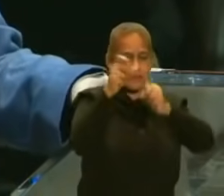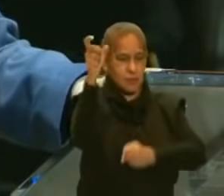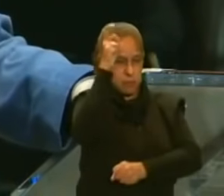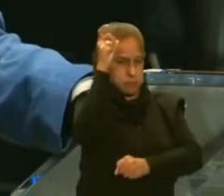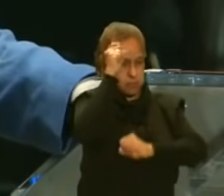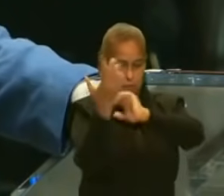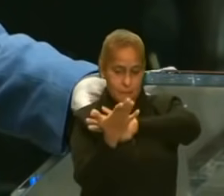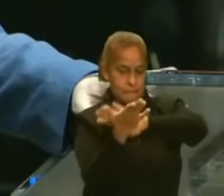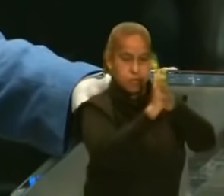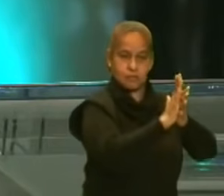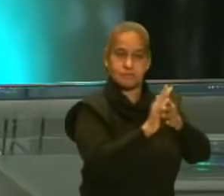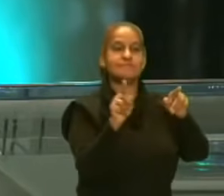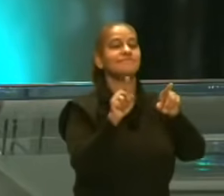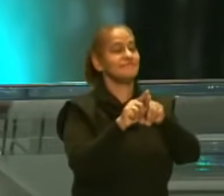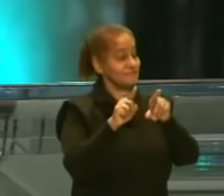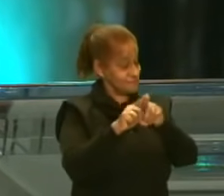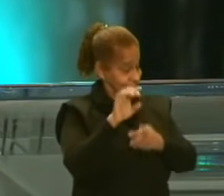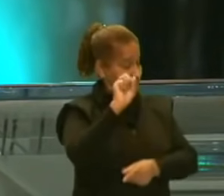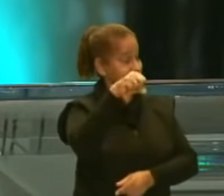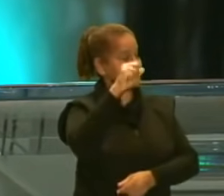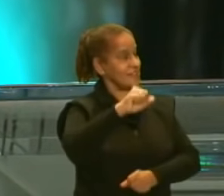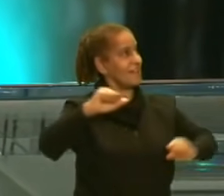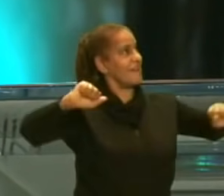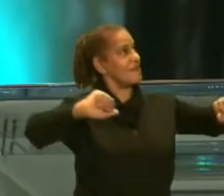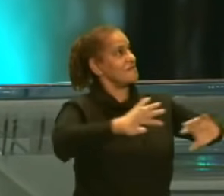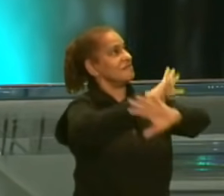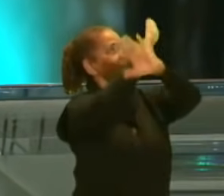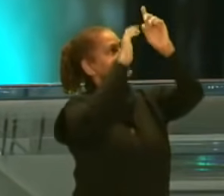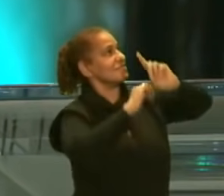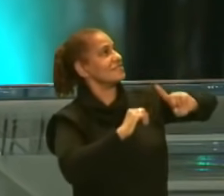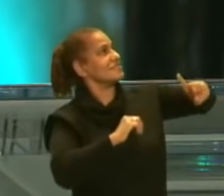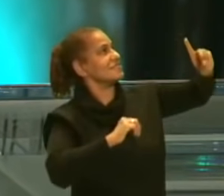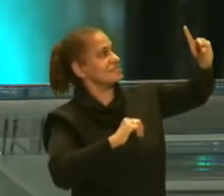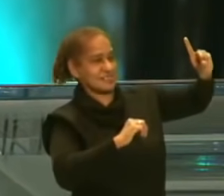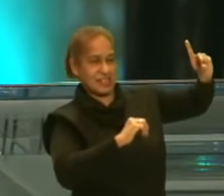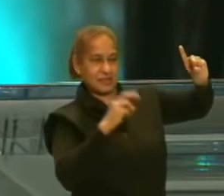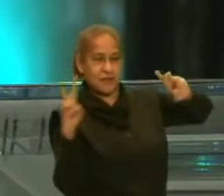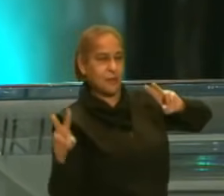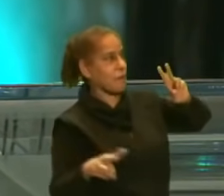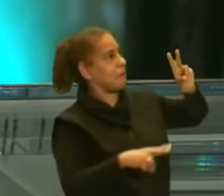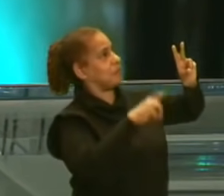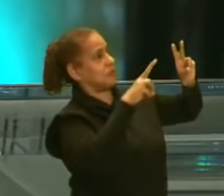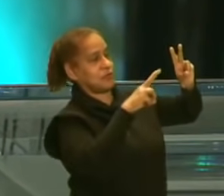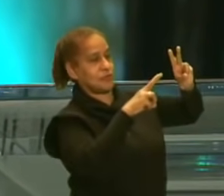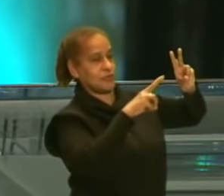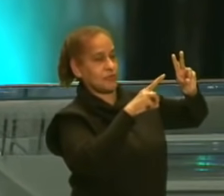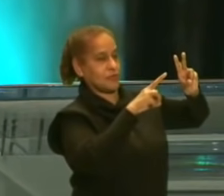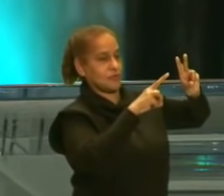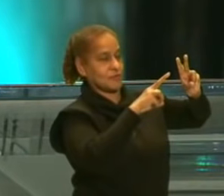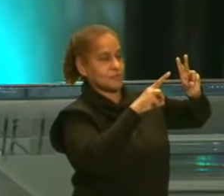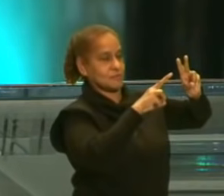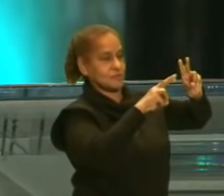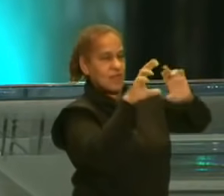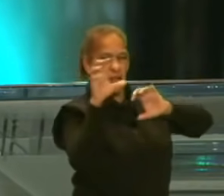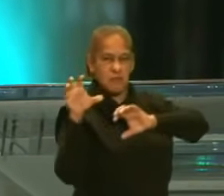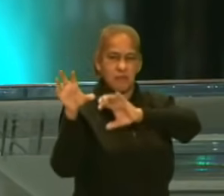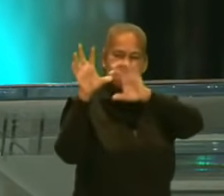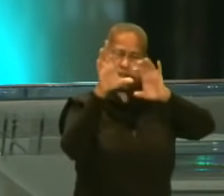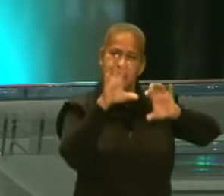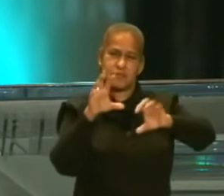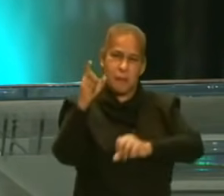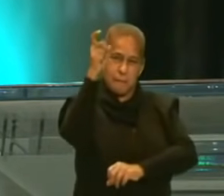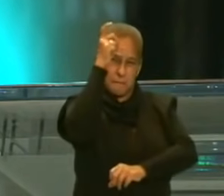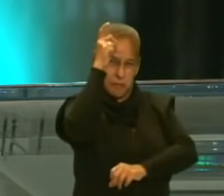derrotadas. A gente vai ver a glória do Senhor aparecendo e pegando todos esses rastilhos